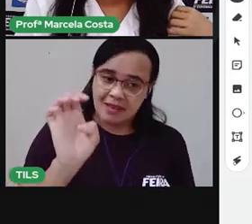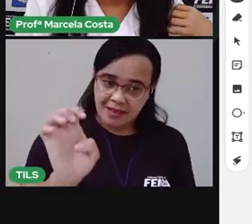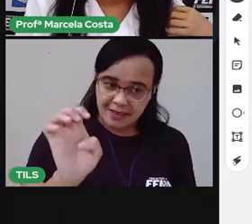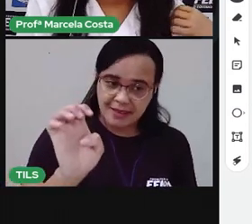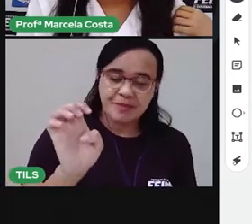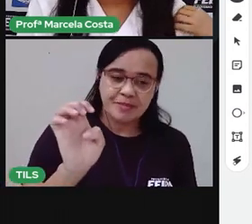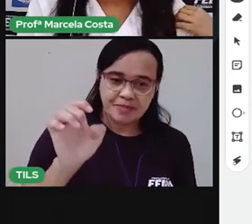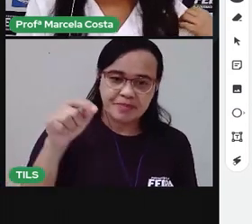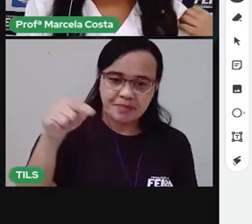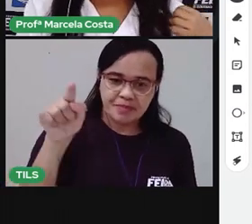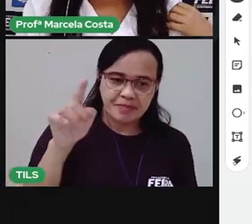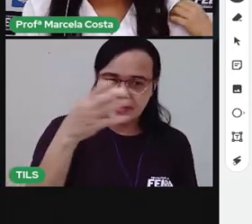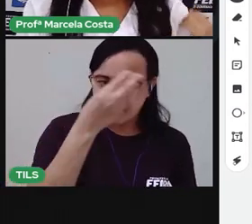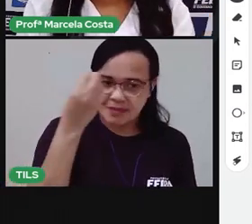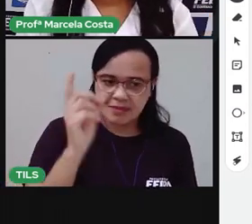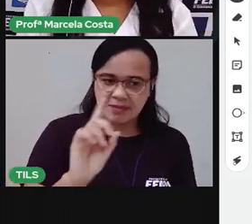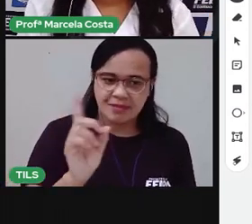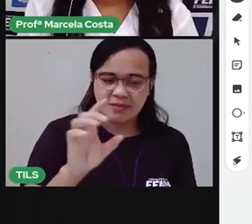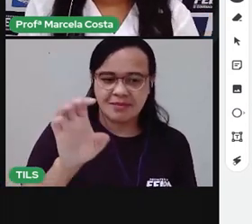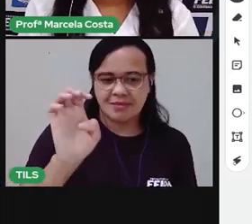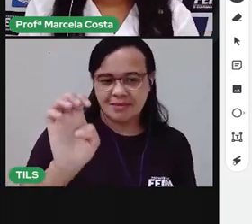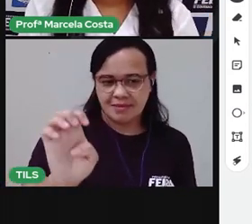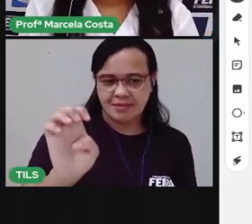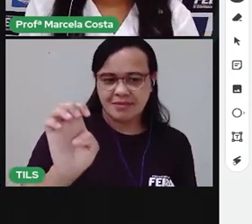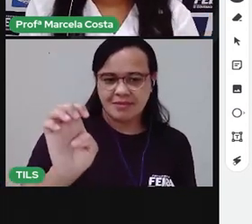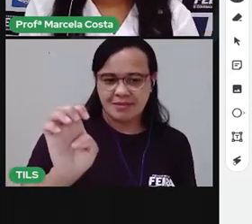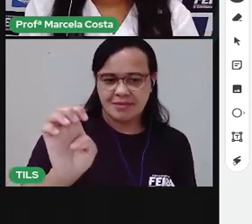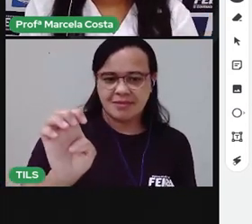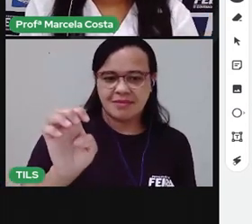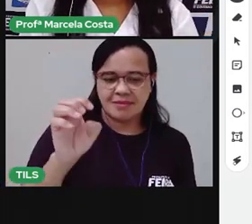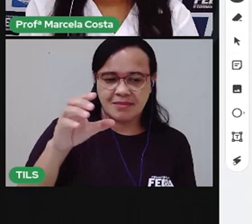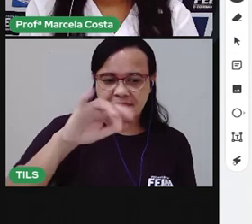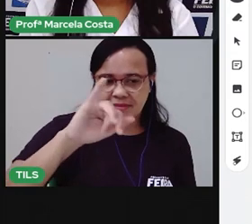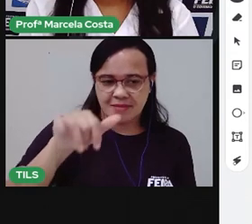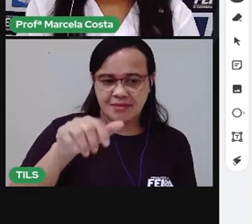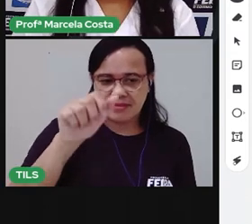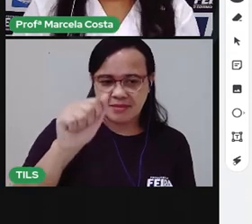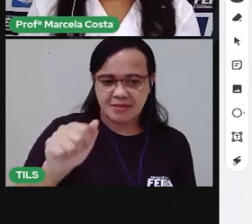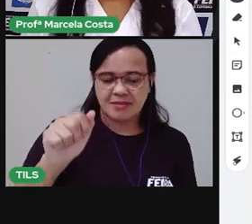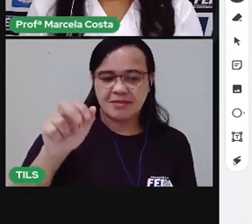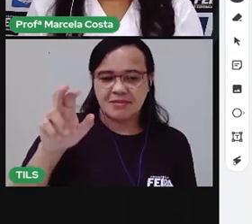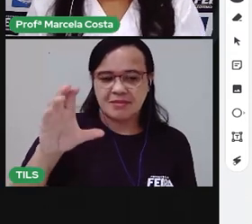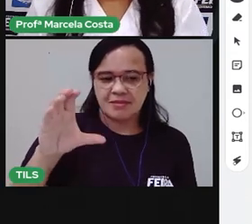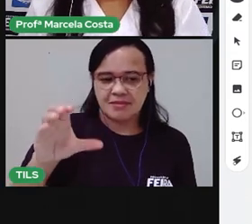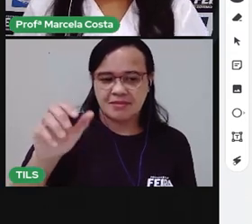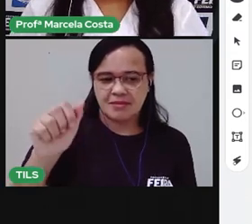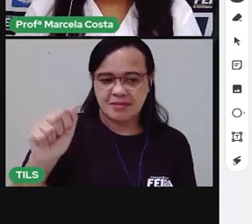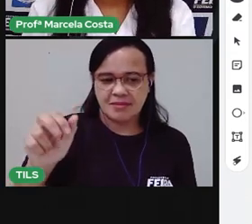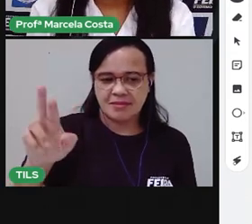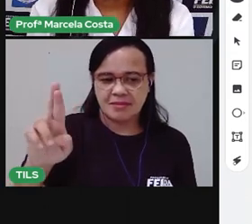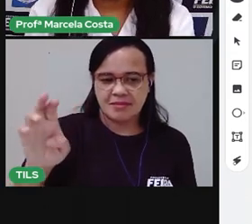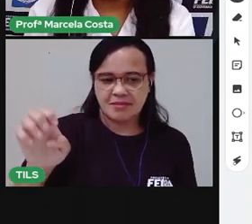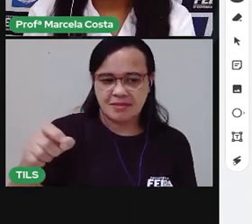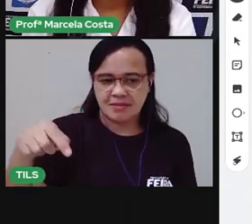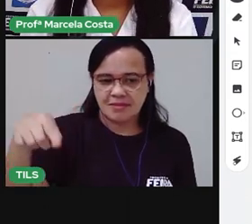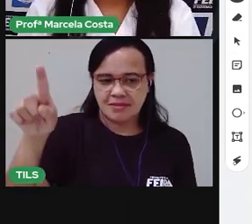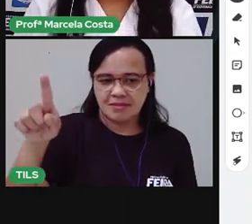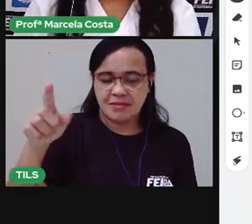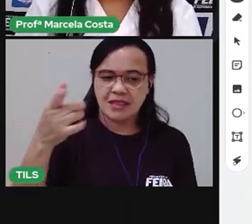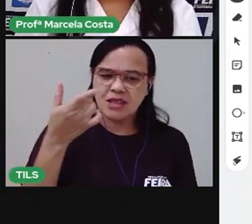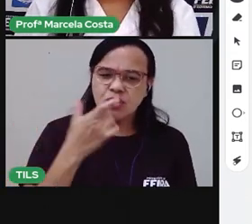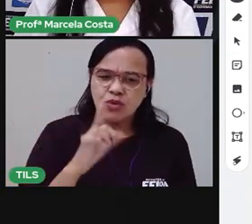um tracinho aqui em cima ó já car é e conseguiu